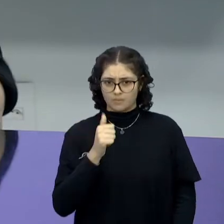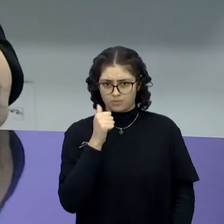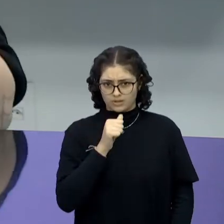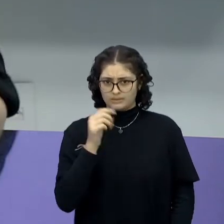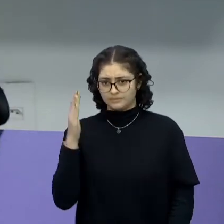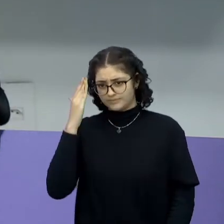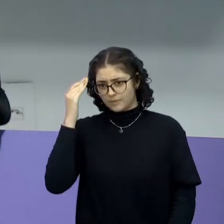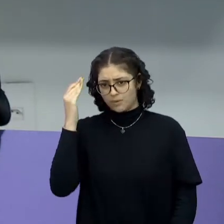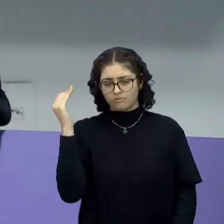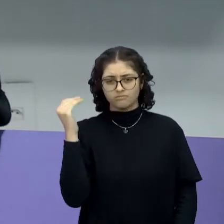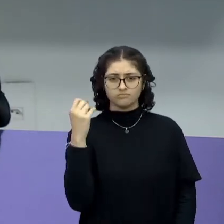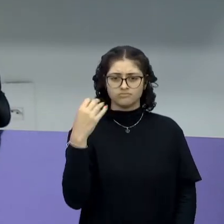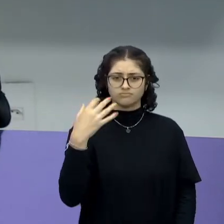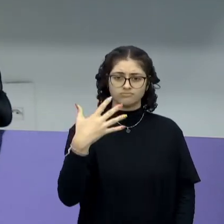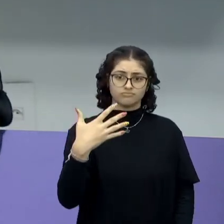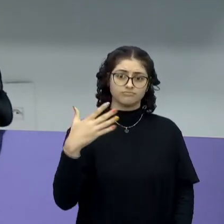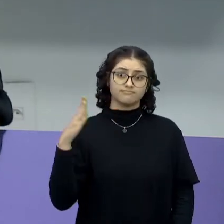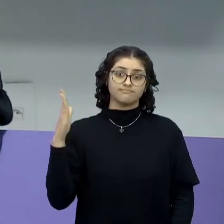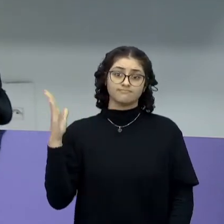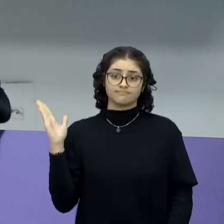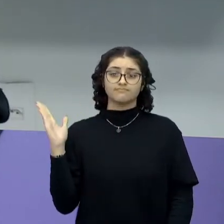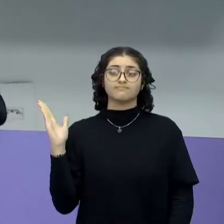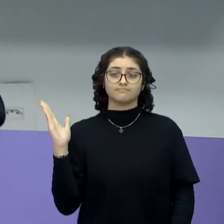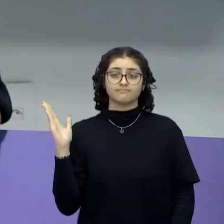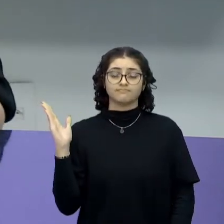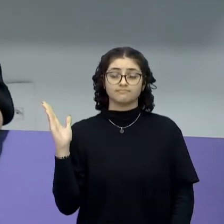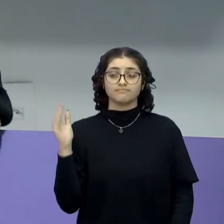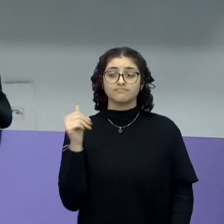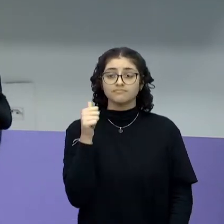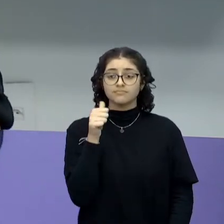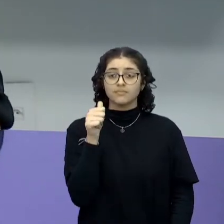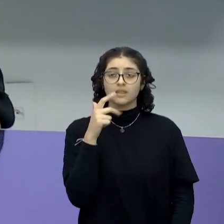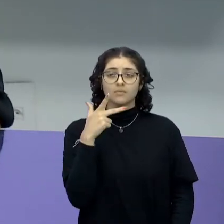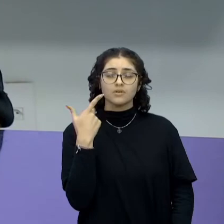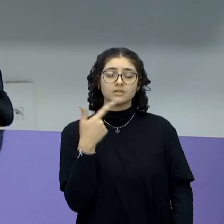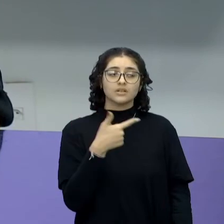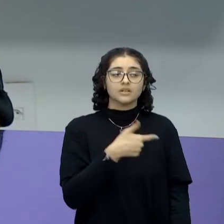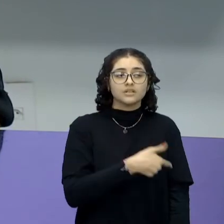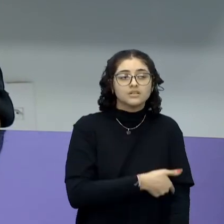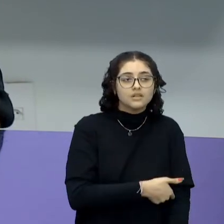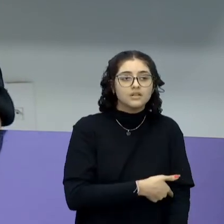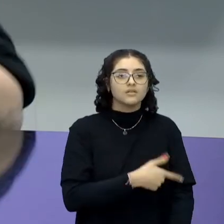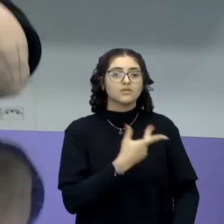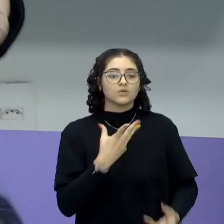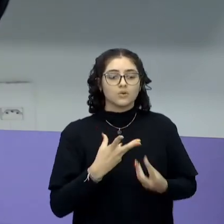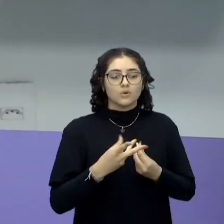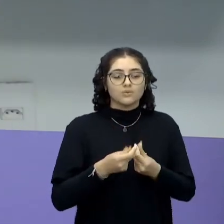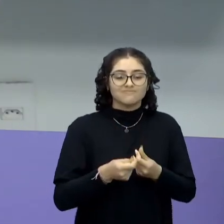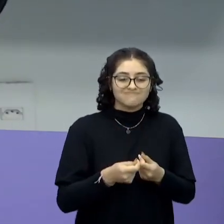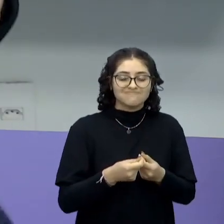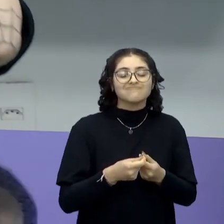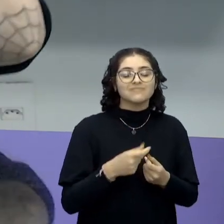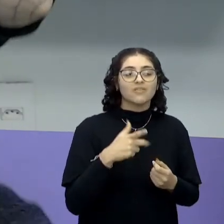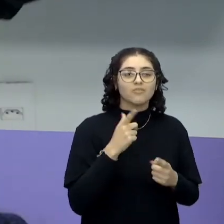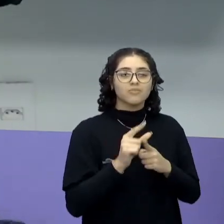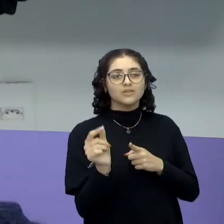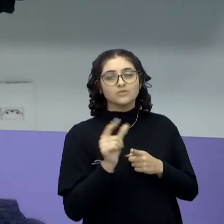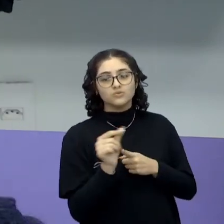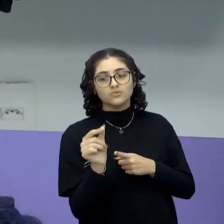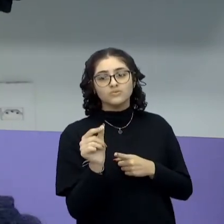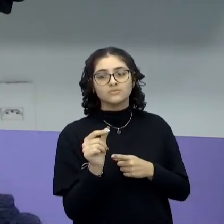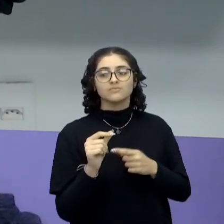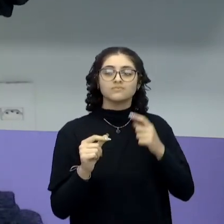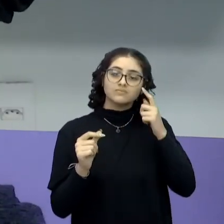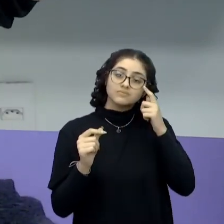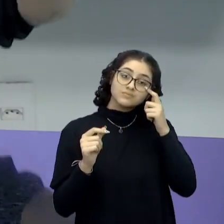aqui sobreviventes de campos de extermínio, pessoas internadas em campos de concentração e refugiados, e isso ela está falando lá da